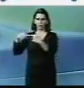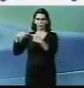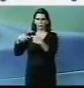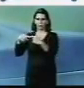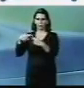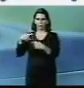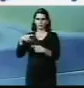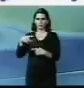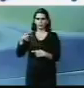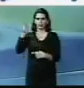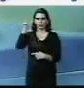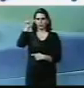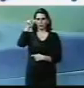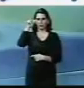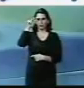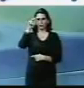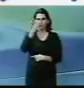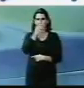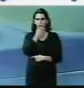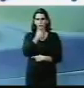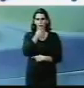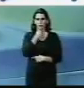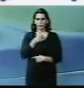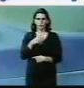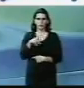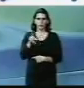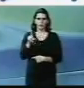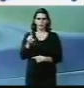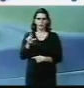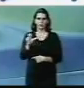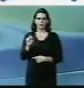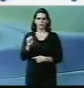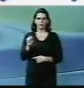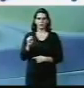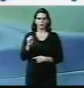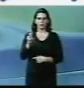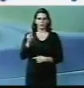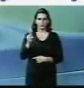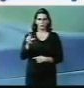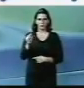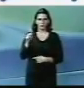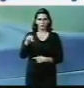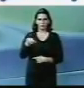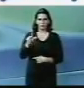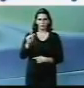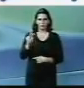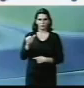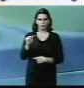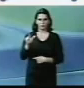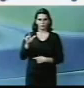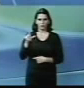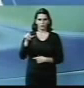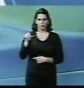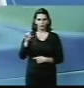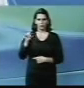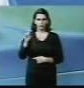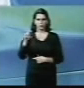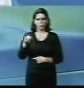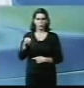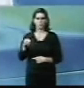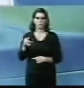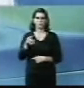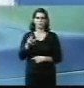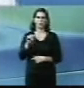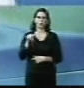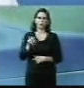que é esse do cavaleiro aí que você está olhando. Então, esses dois serviços trabalham com o serviço de proxy. Eles são